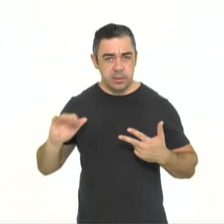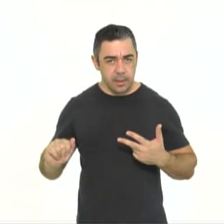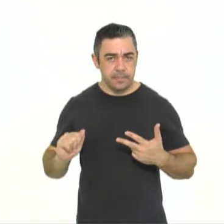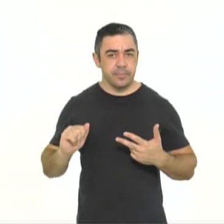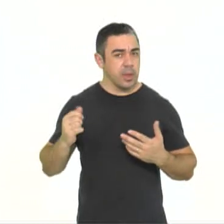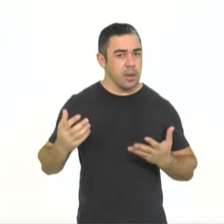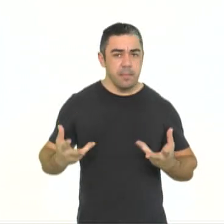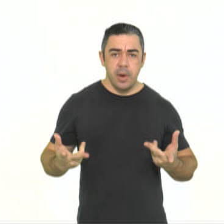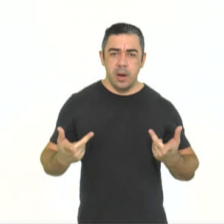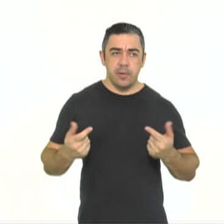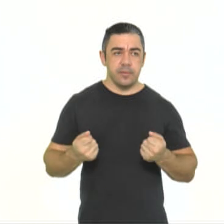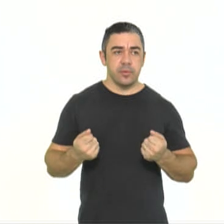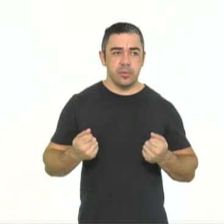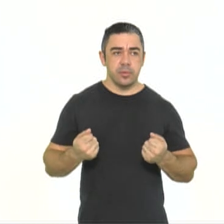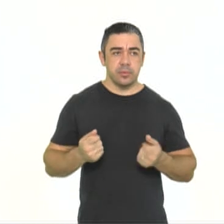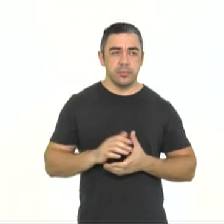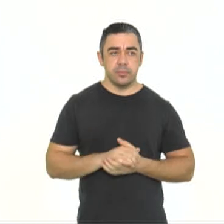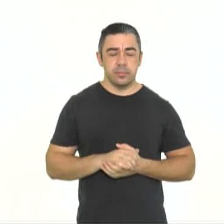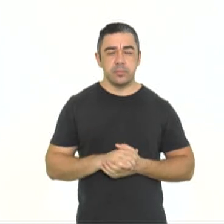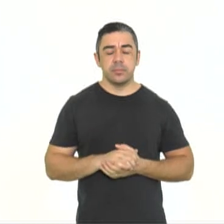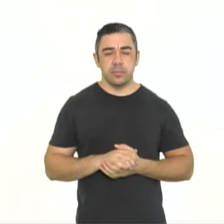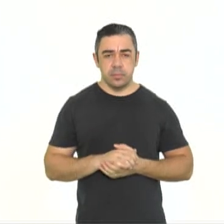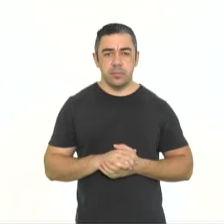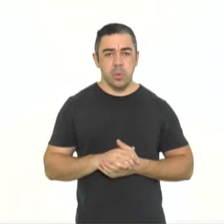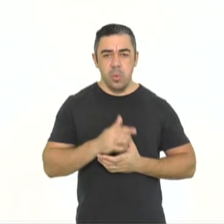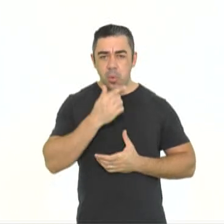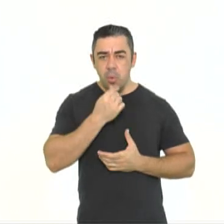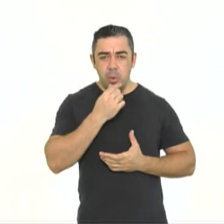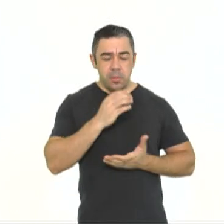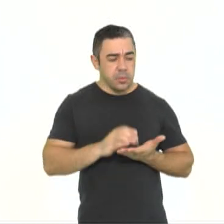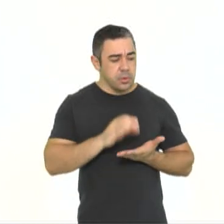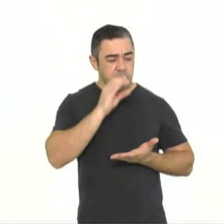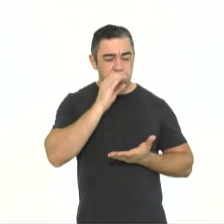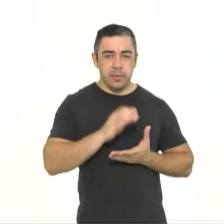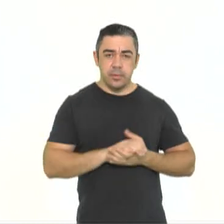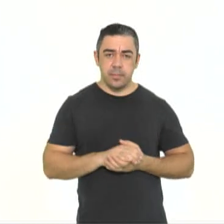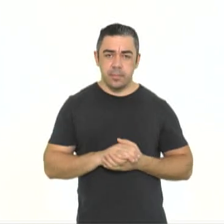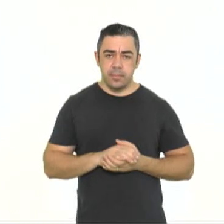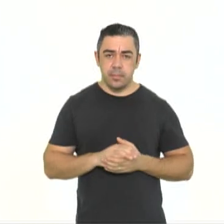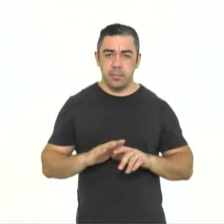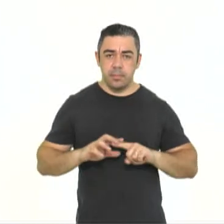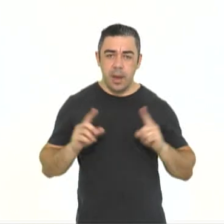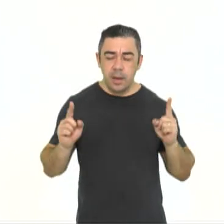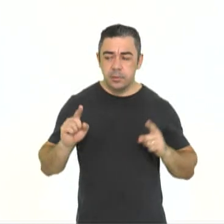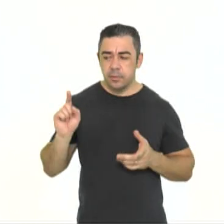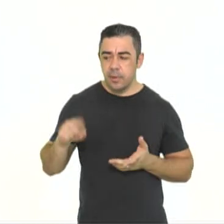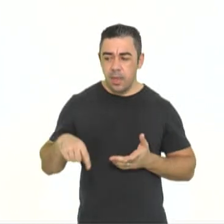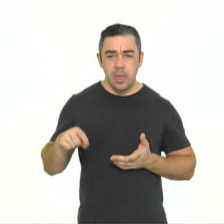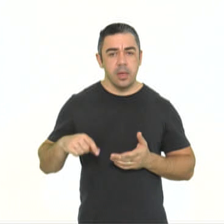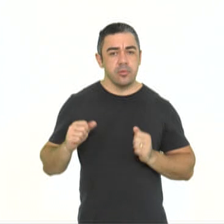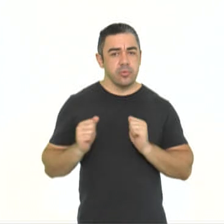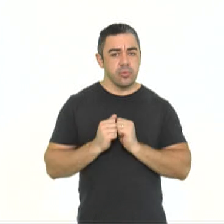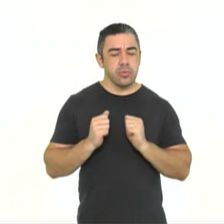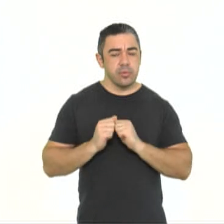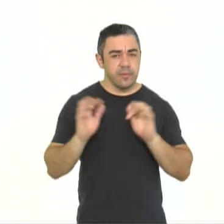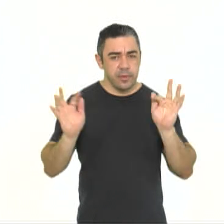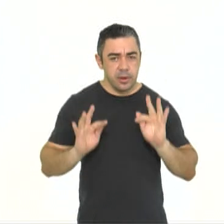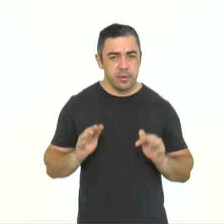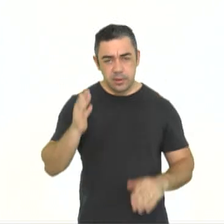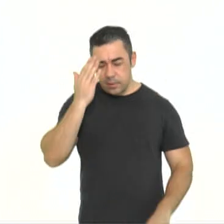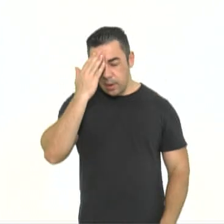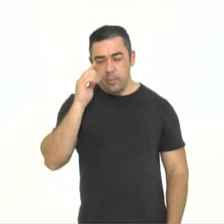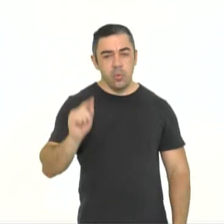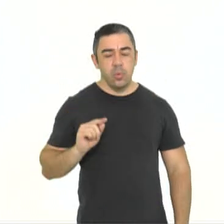fantástico! Observou Castro, agarrando o copo de cerveja. Olha, se não fosse estar contente, sabes que